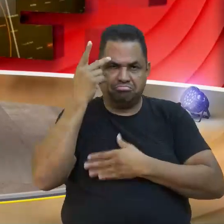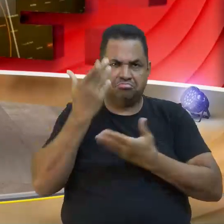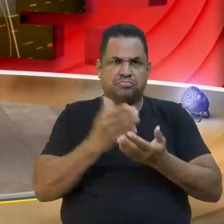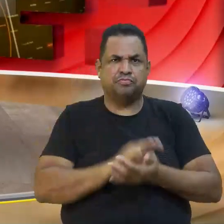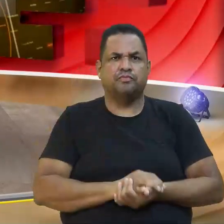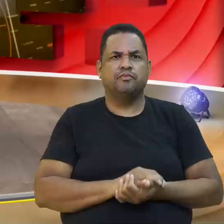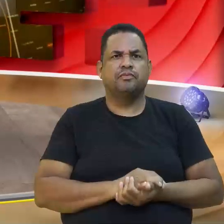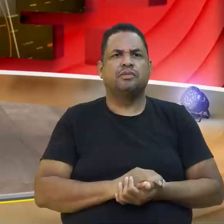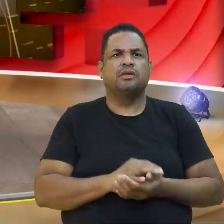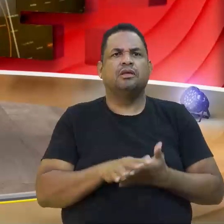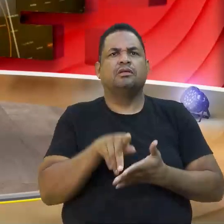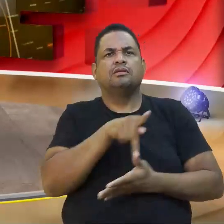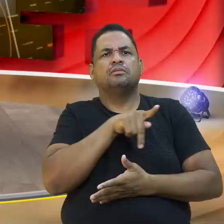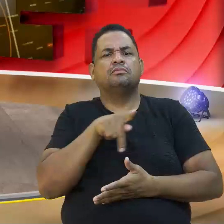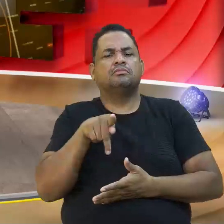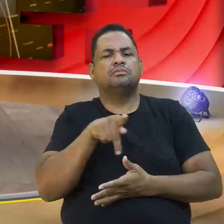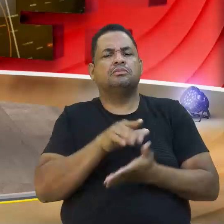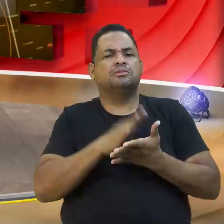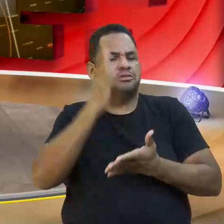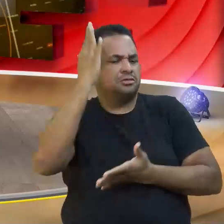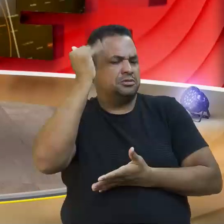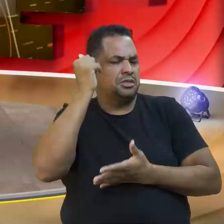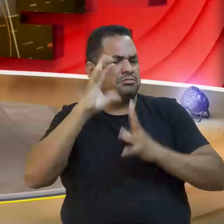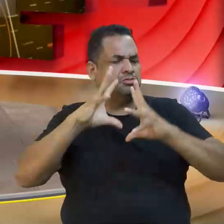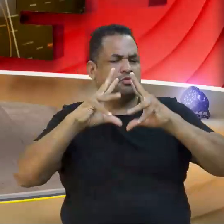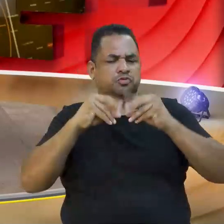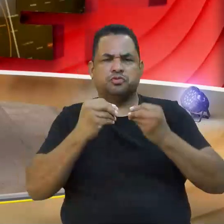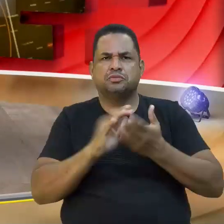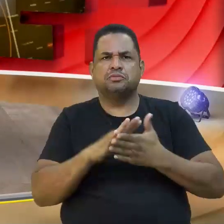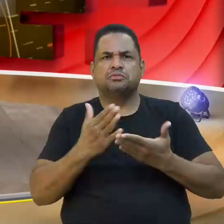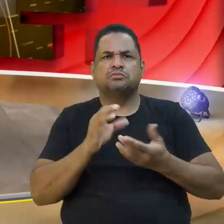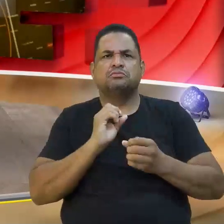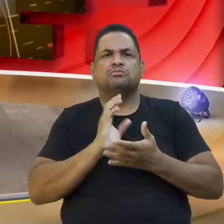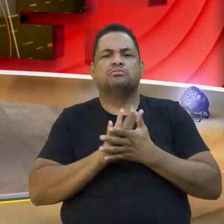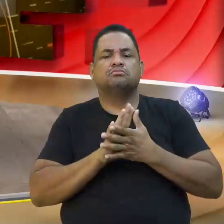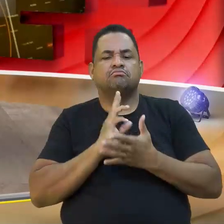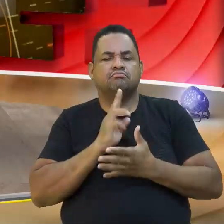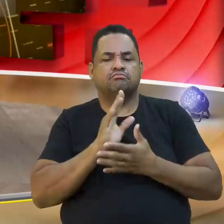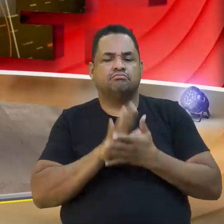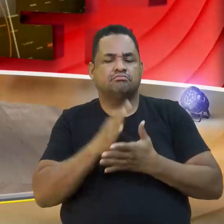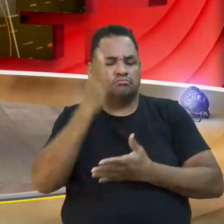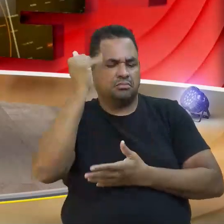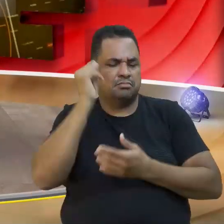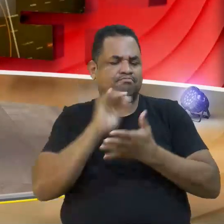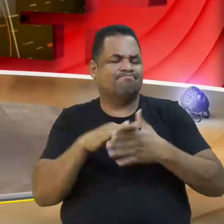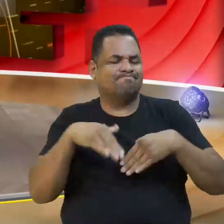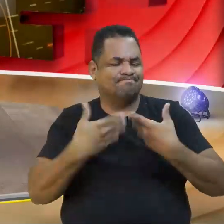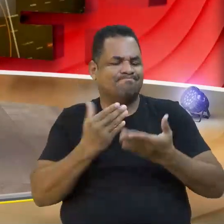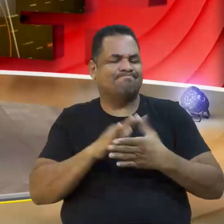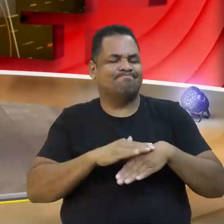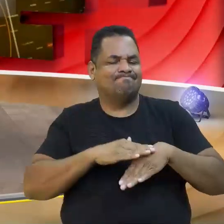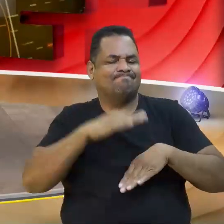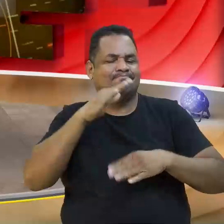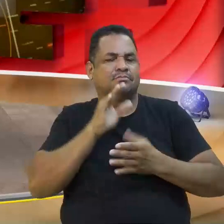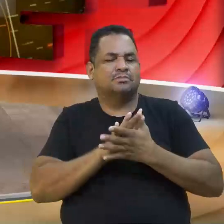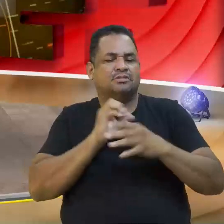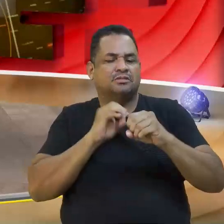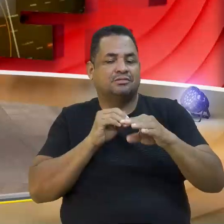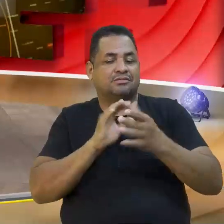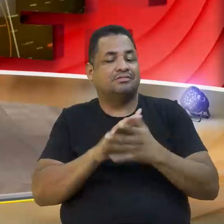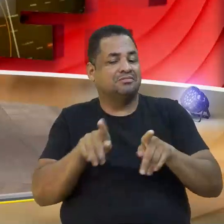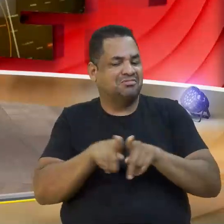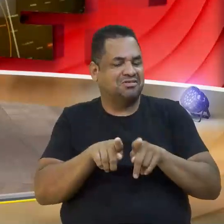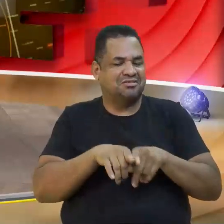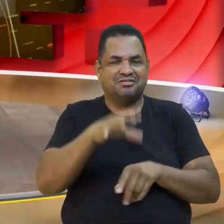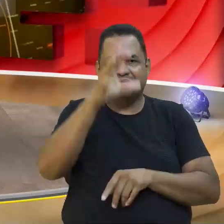vezes o professor, você sabe tudo, você sempre sabe, porque quanto mais a gente ensina, mais a gente aprende. Com certeza.